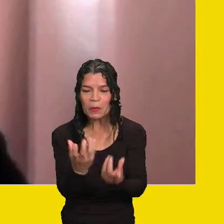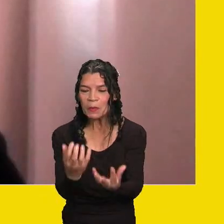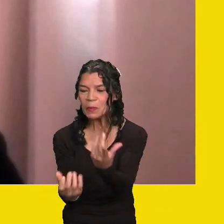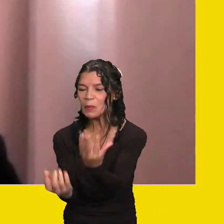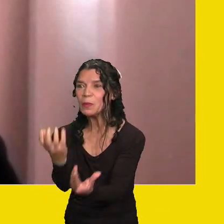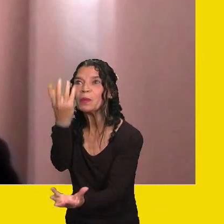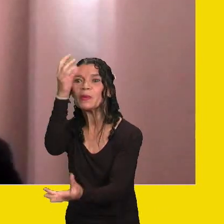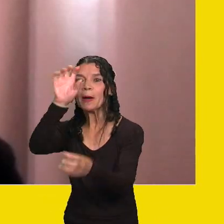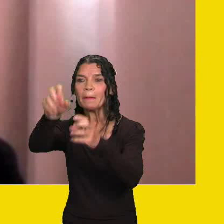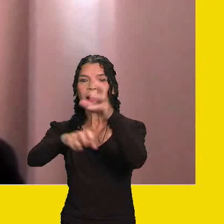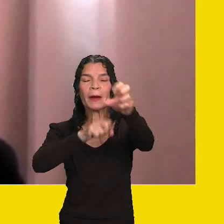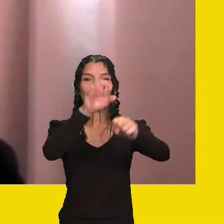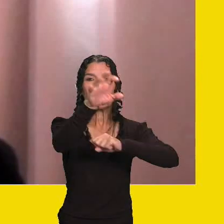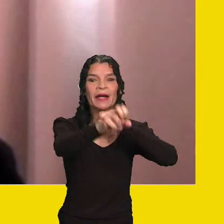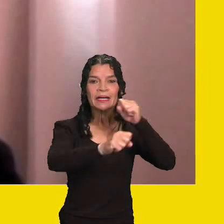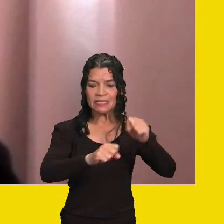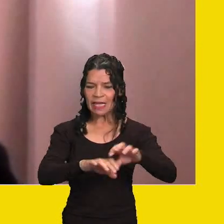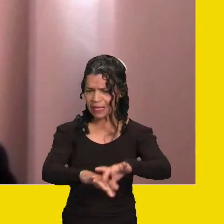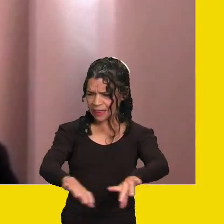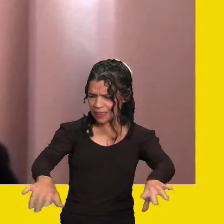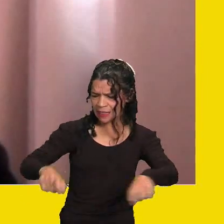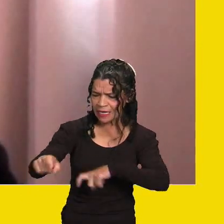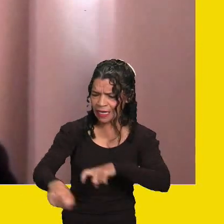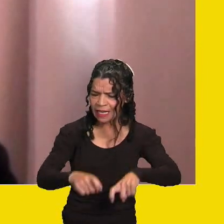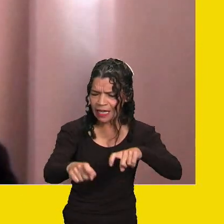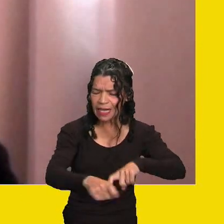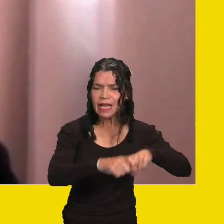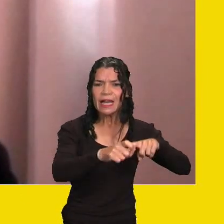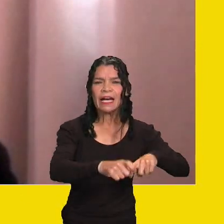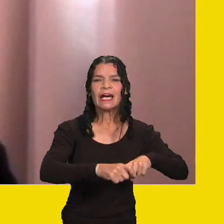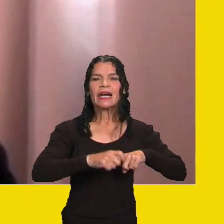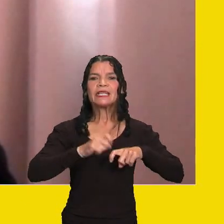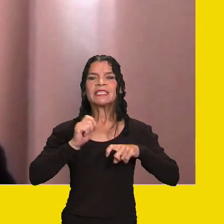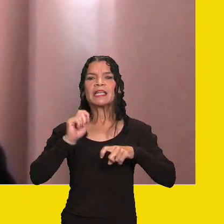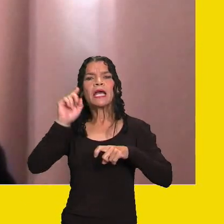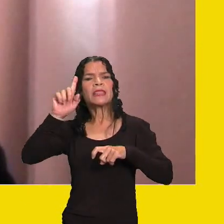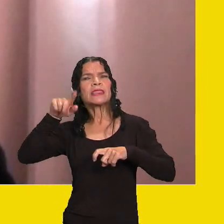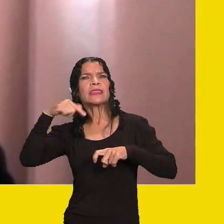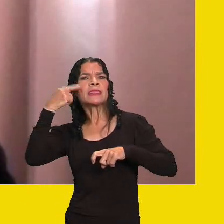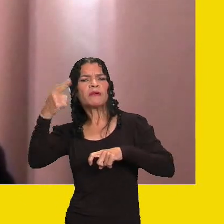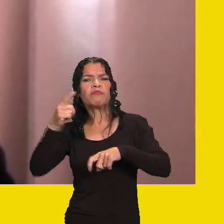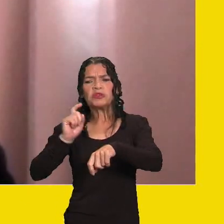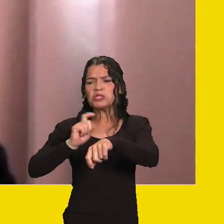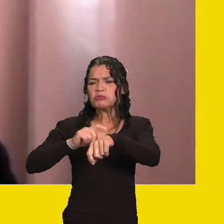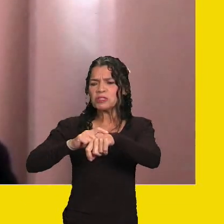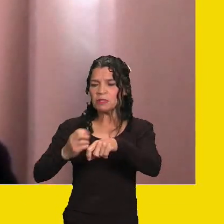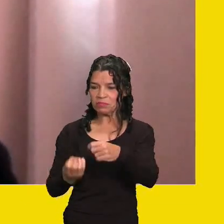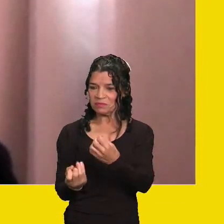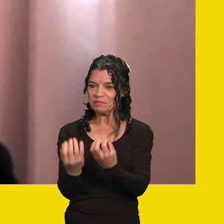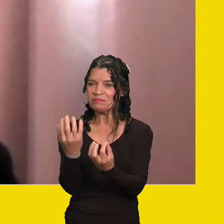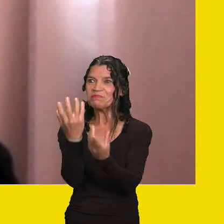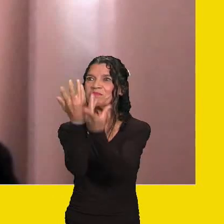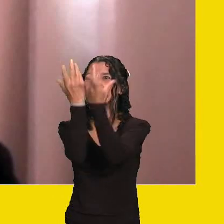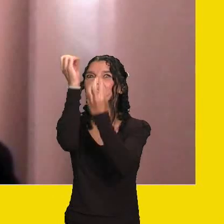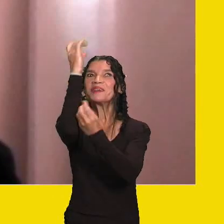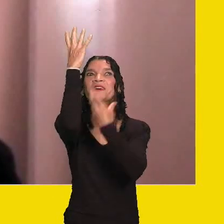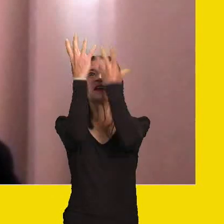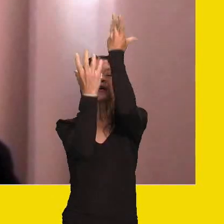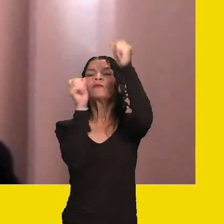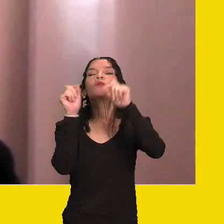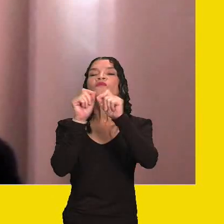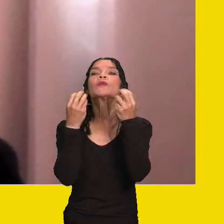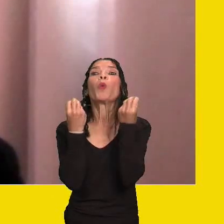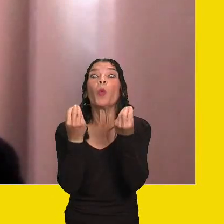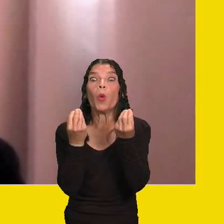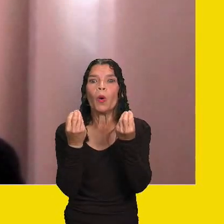de espera da terra depois de uma determinada tempo de plantação e aí teria que fazer